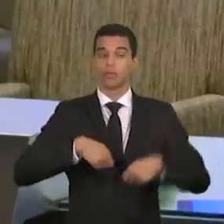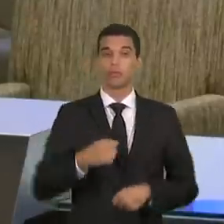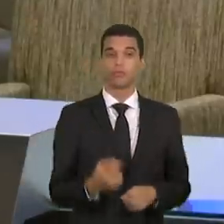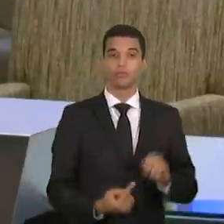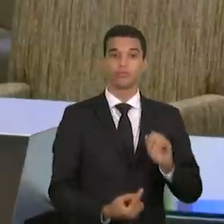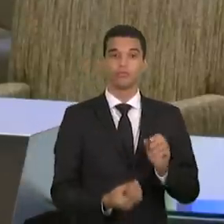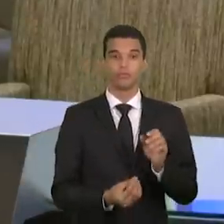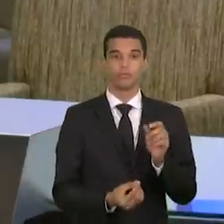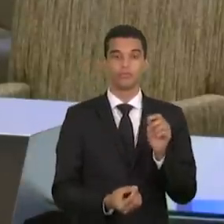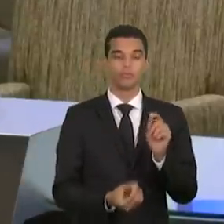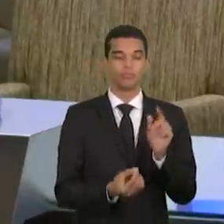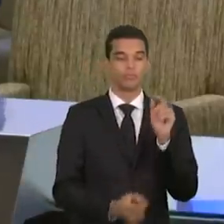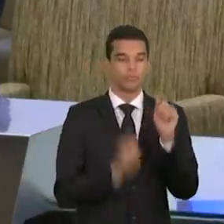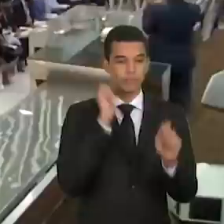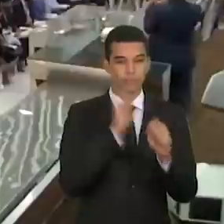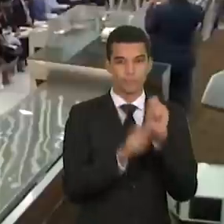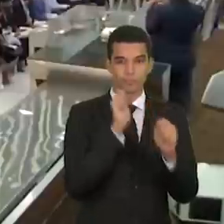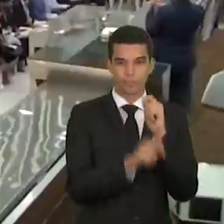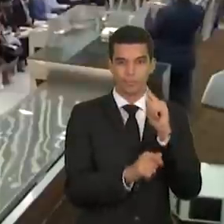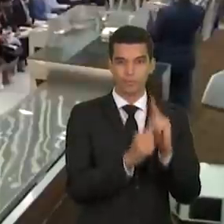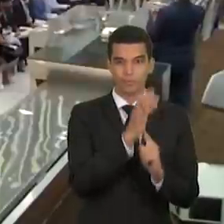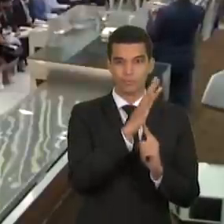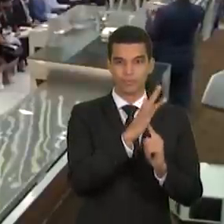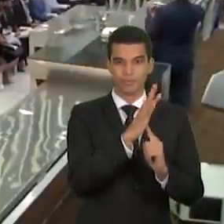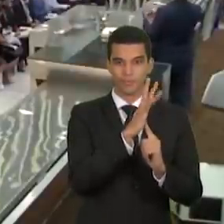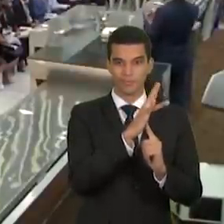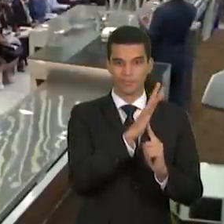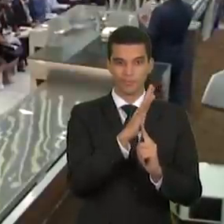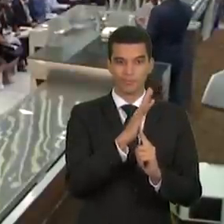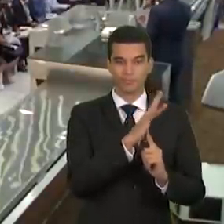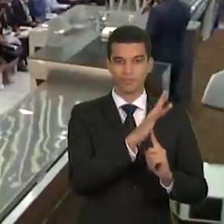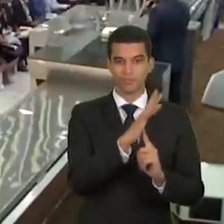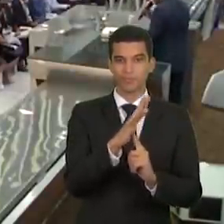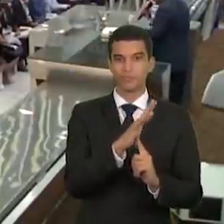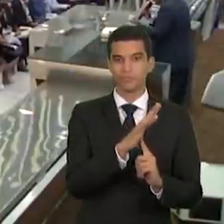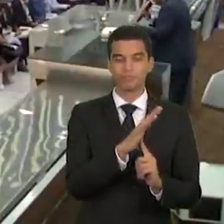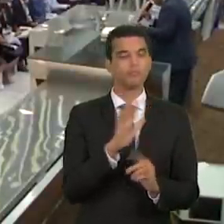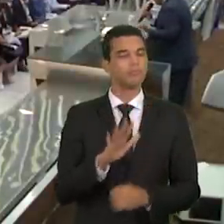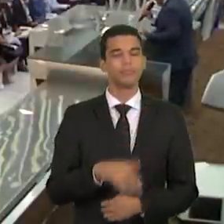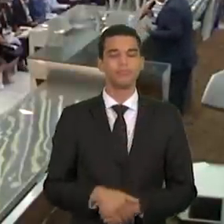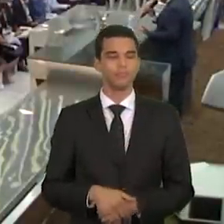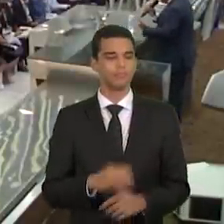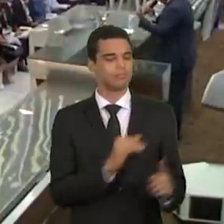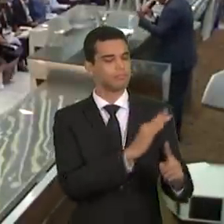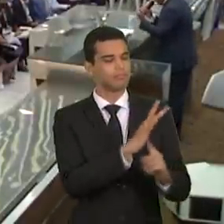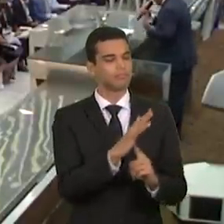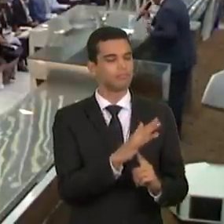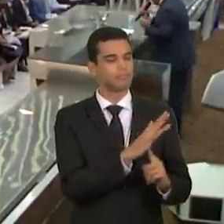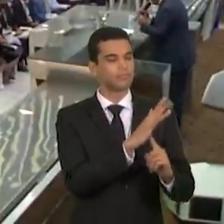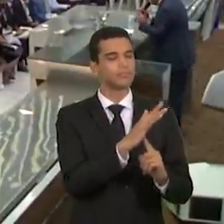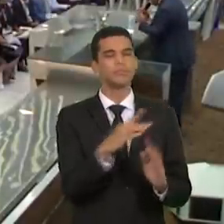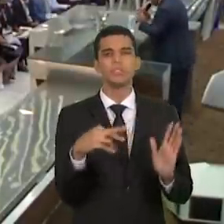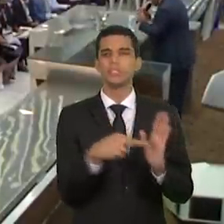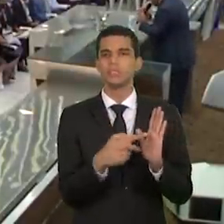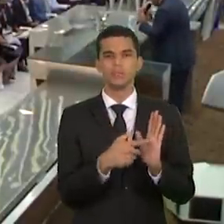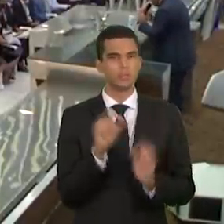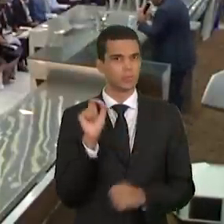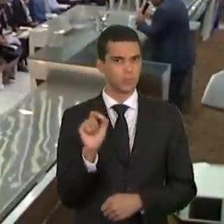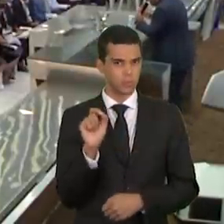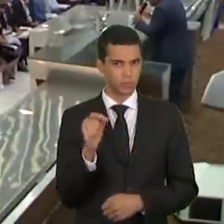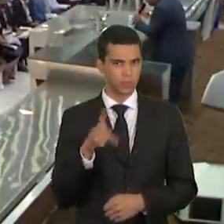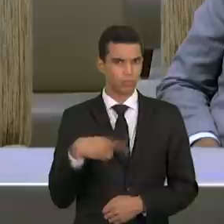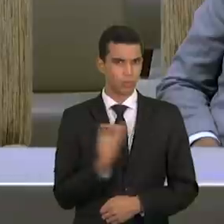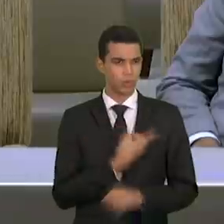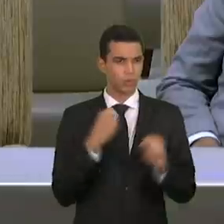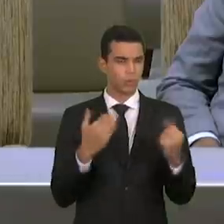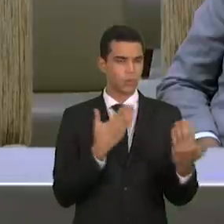acesas. Qual é a lição que candeias acesas nos passa, nos traz? É que